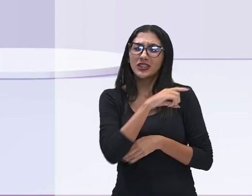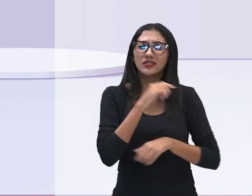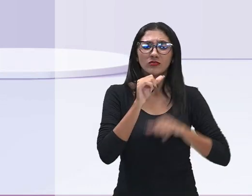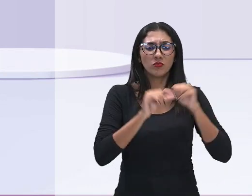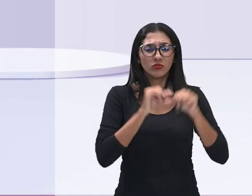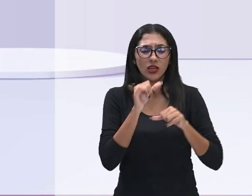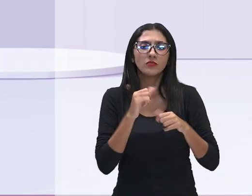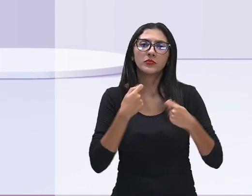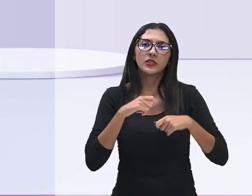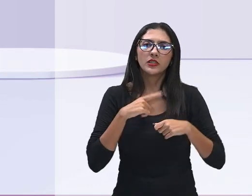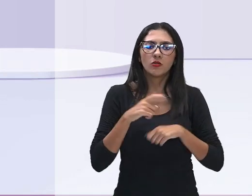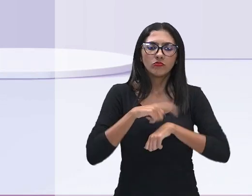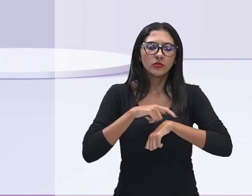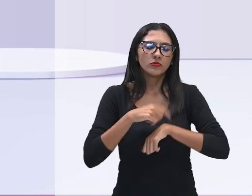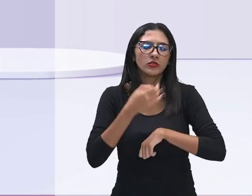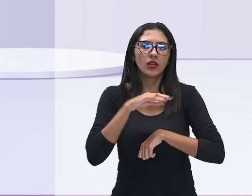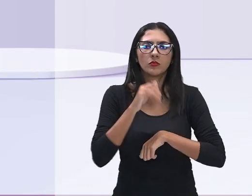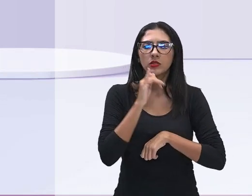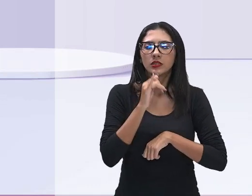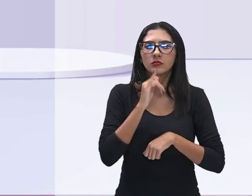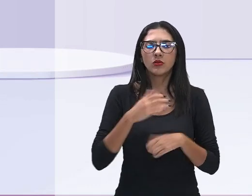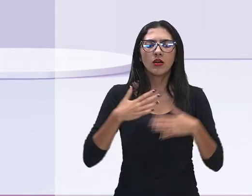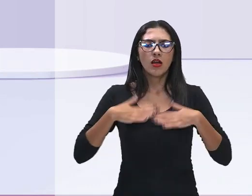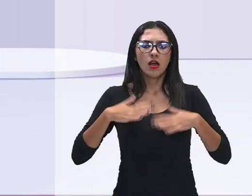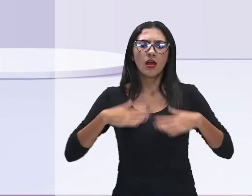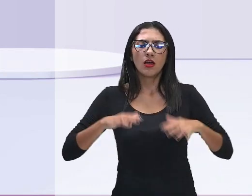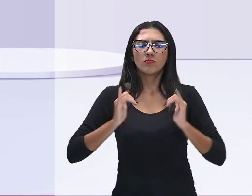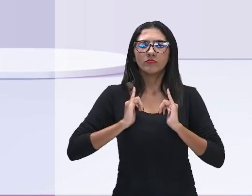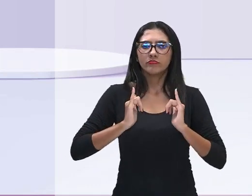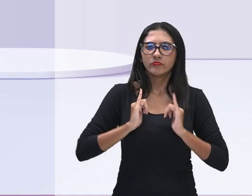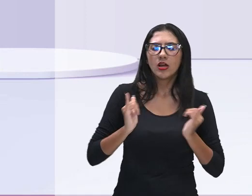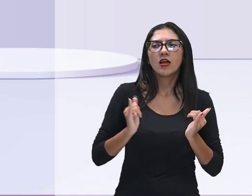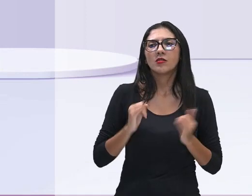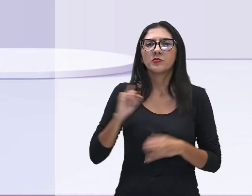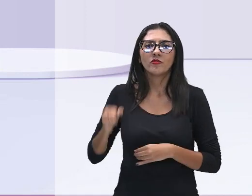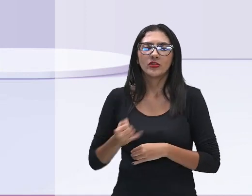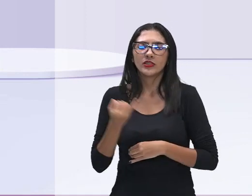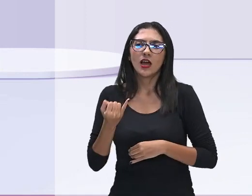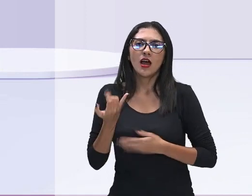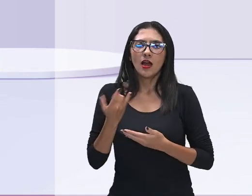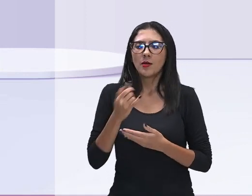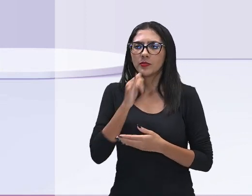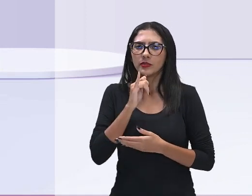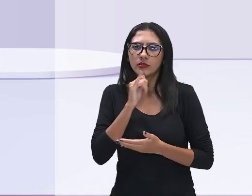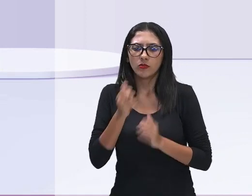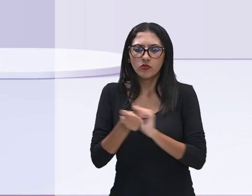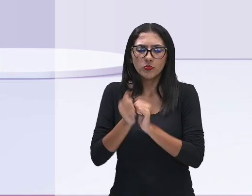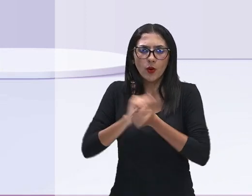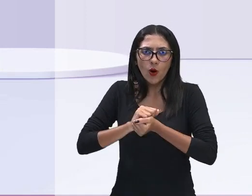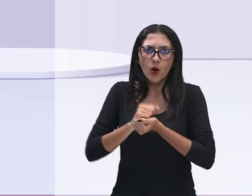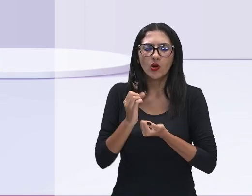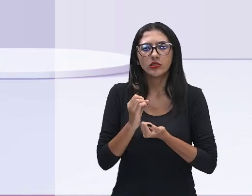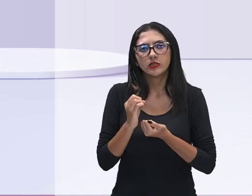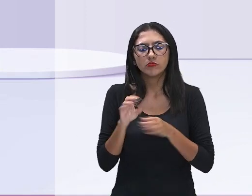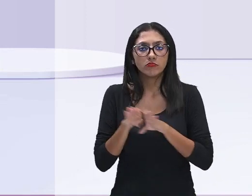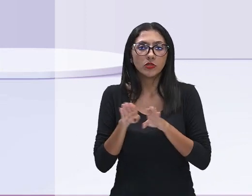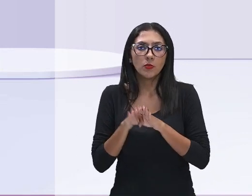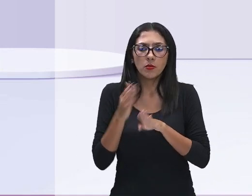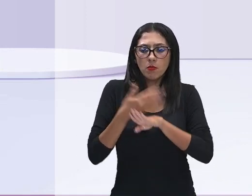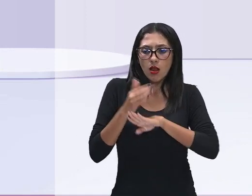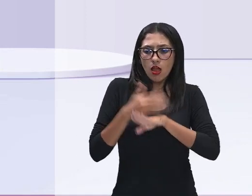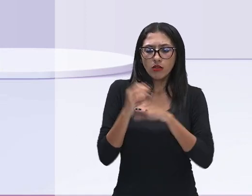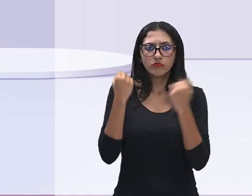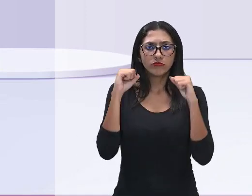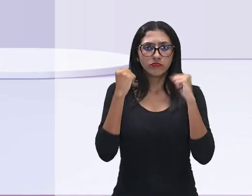tempinho para relaxar, praticar atividades que você gosta e cuidar da sua saúde física e